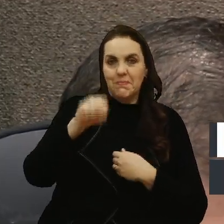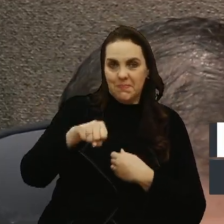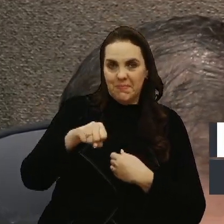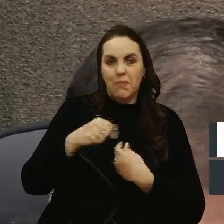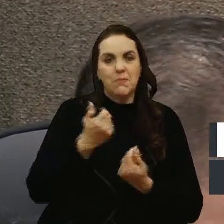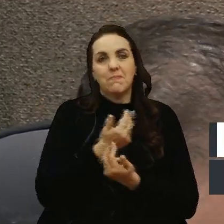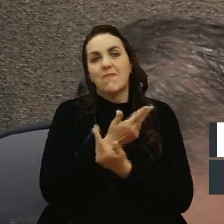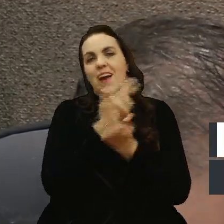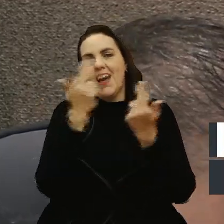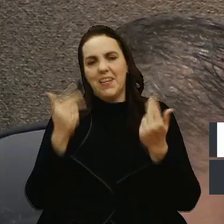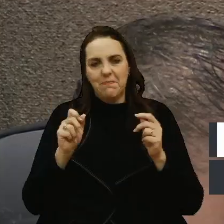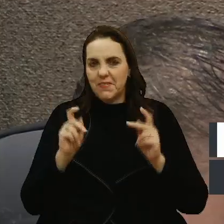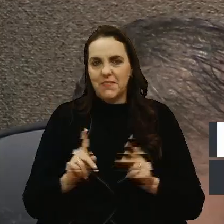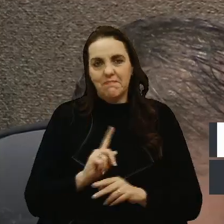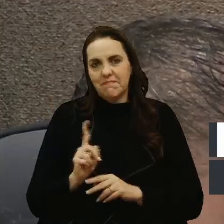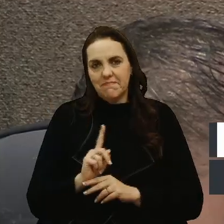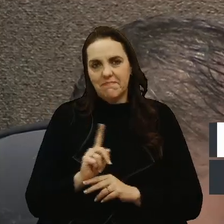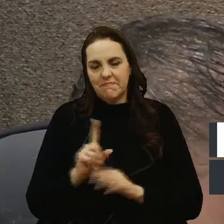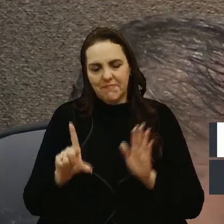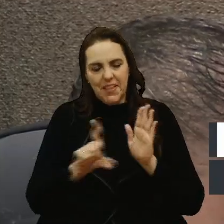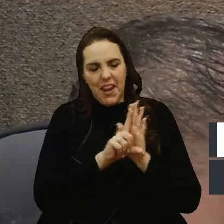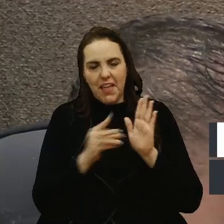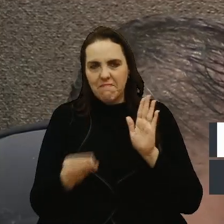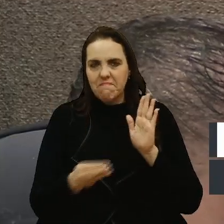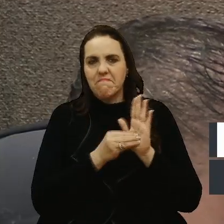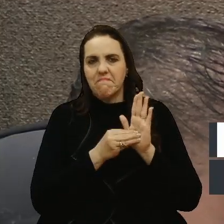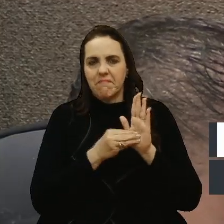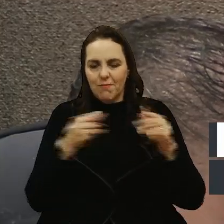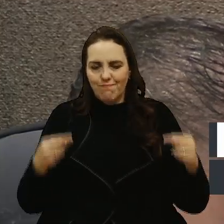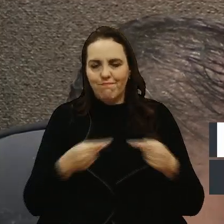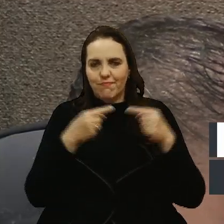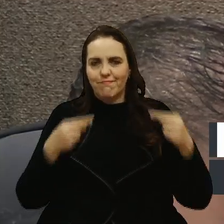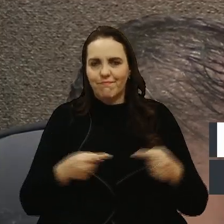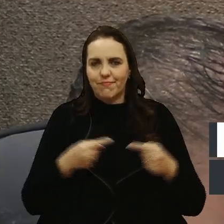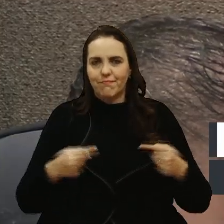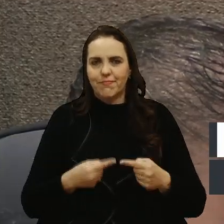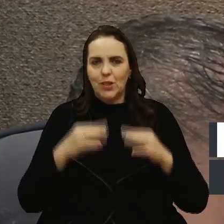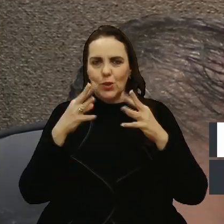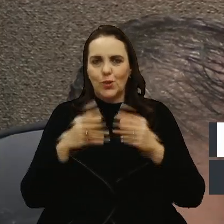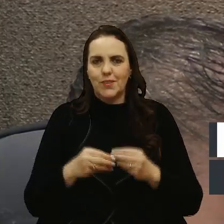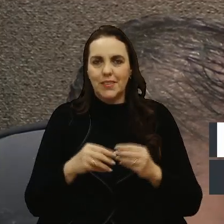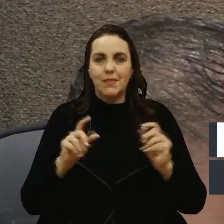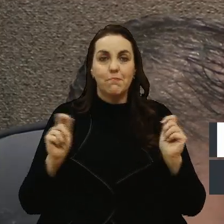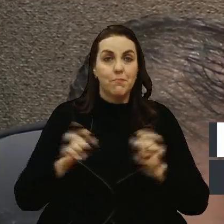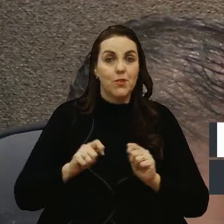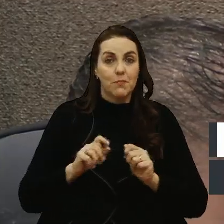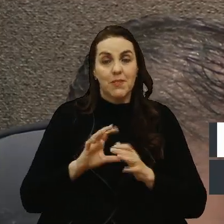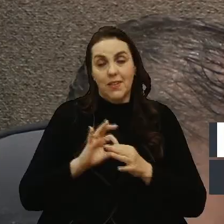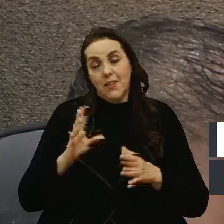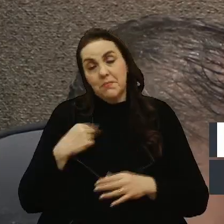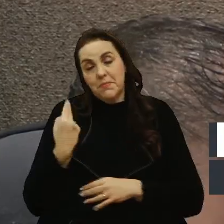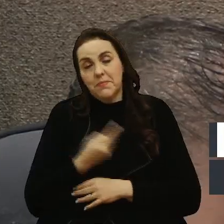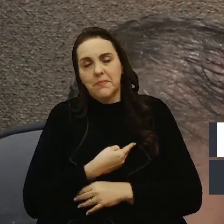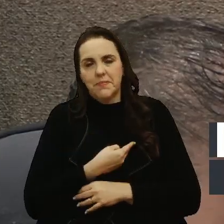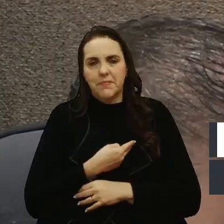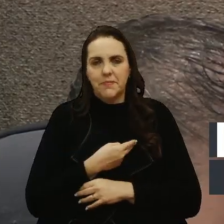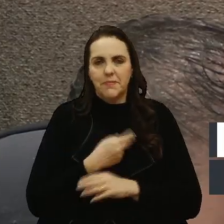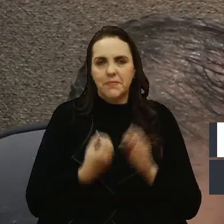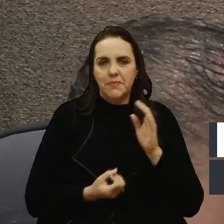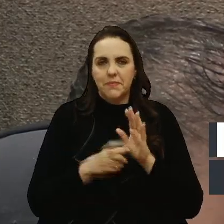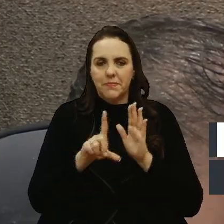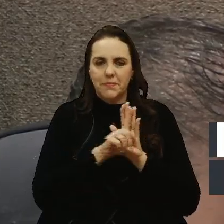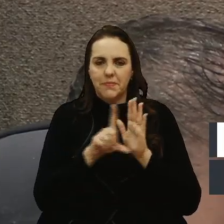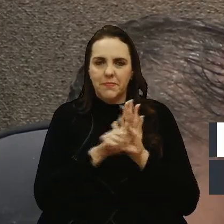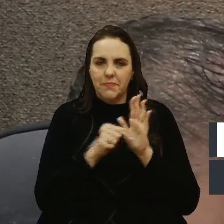isso não, né? Então, estando na legislação, corrobora com tudo isso e nos permite, né, legislar realmente